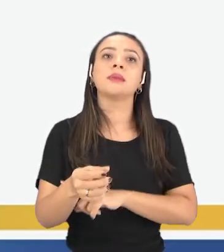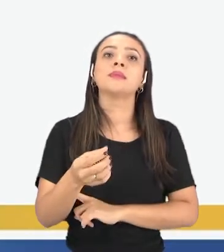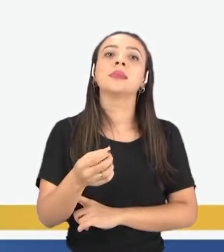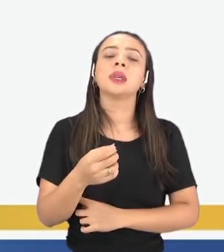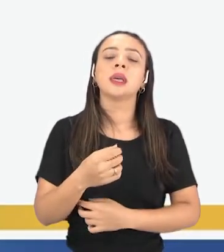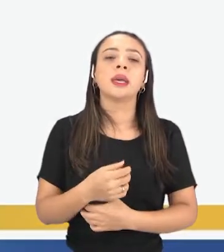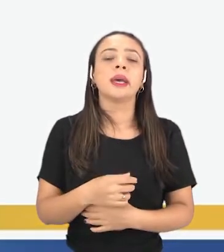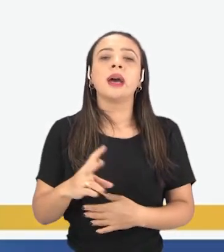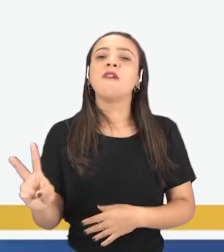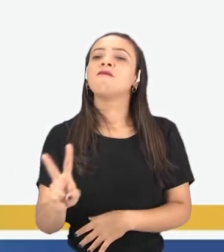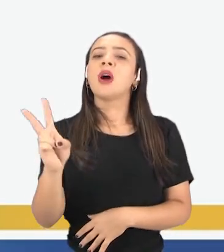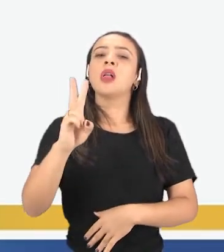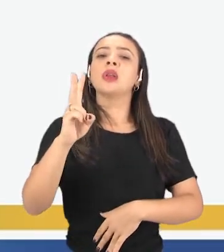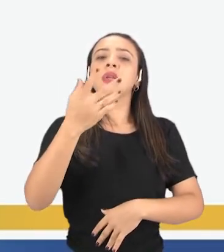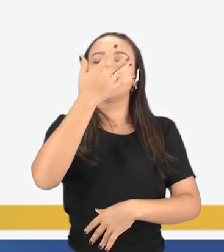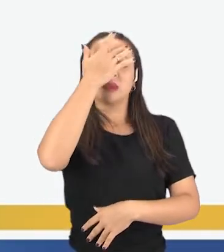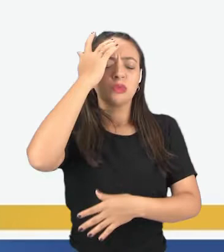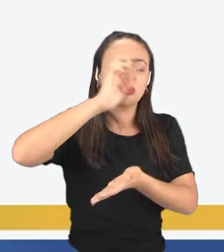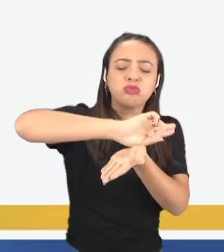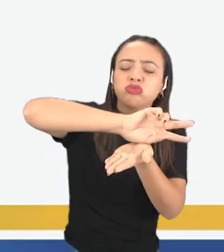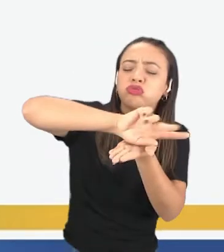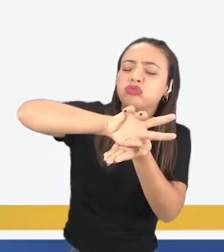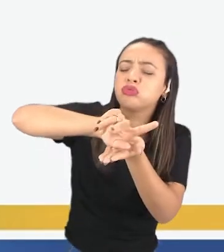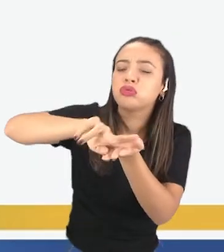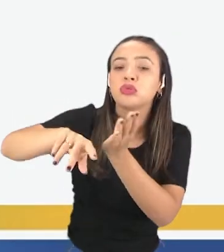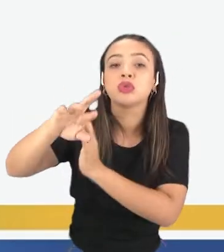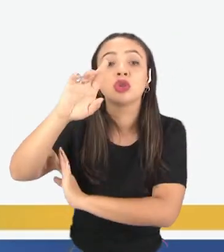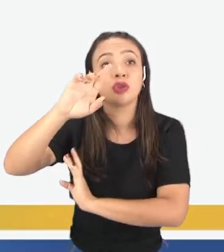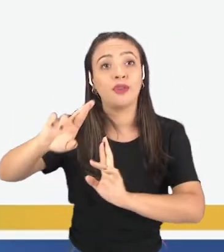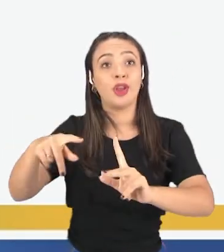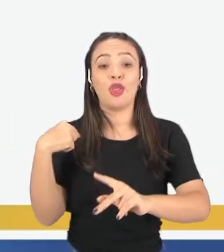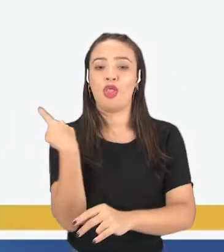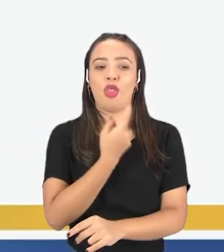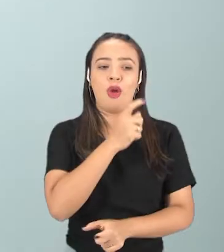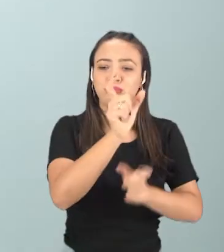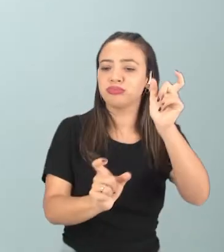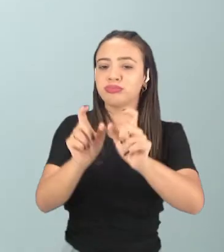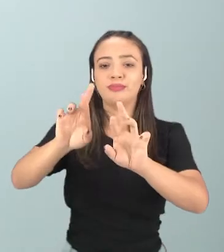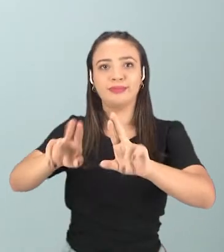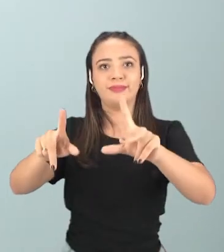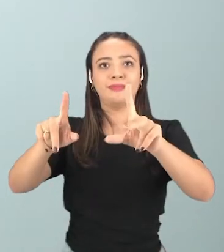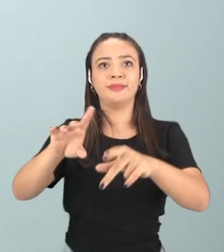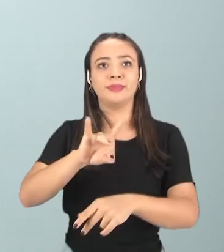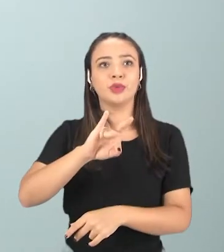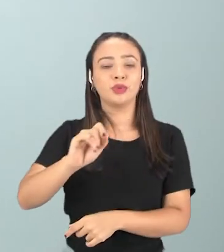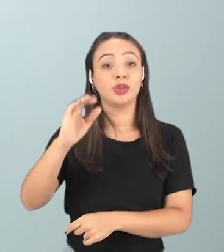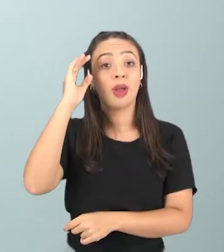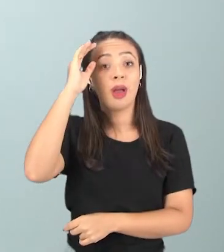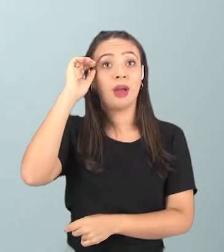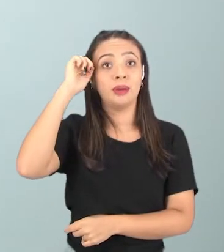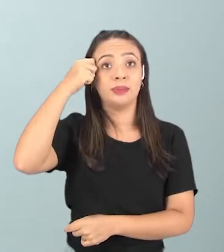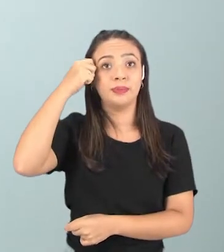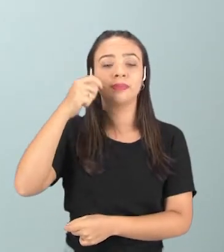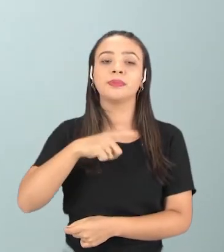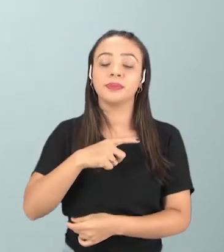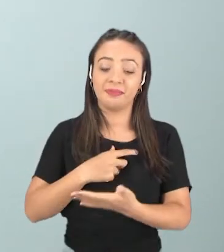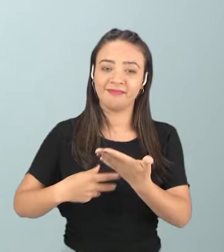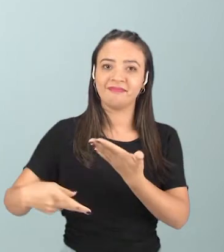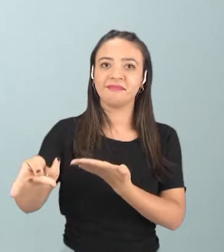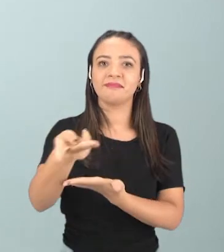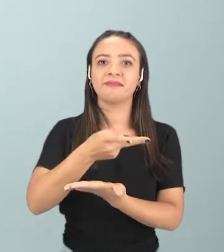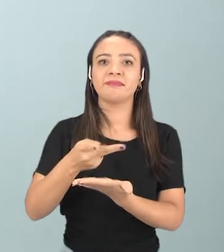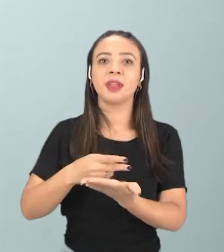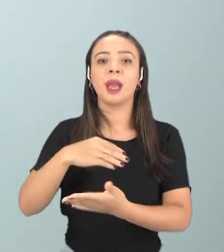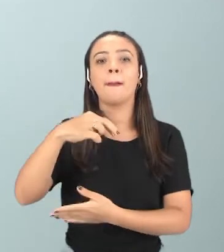dia. Todos temos características próprias e precisamos respeitar. Dia da Consciência Negra. Temos aqui um poema de